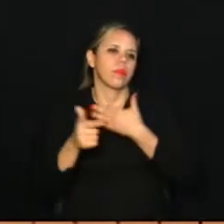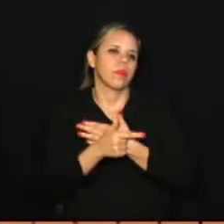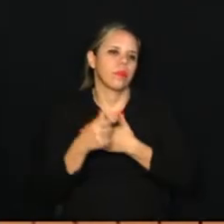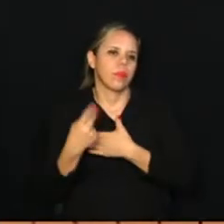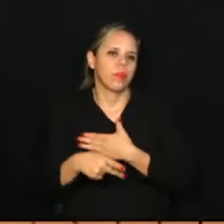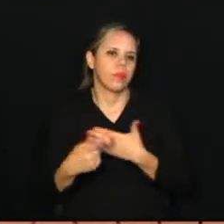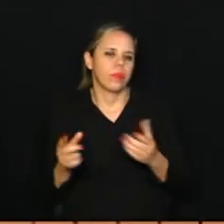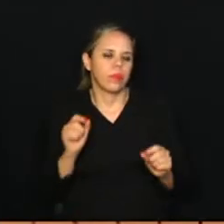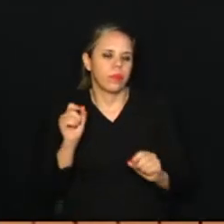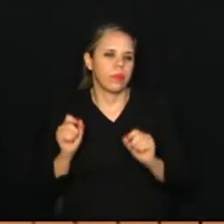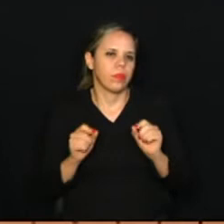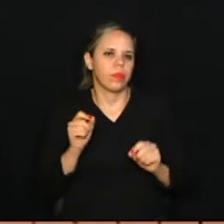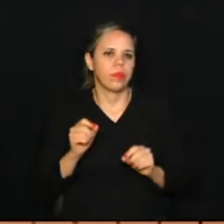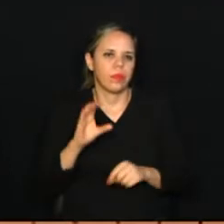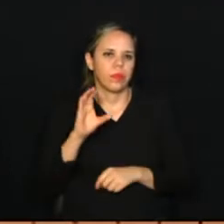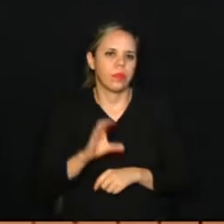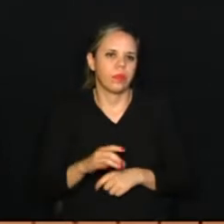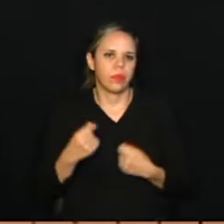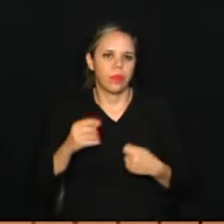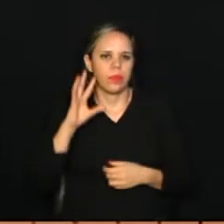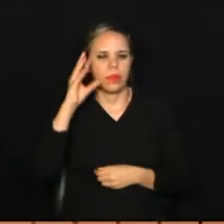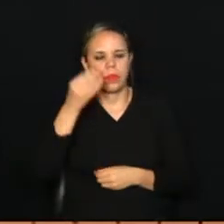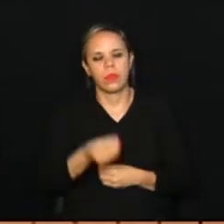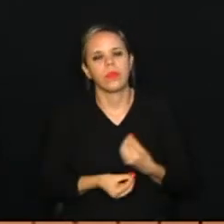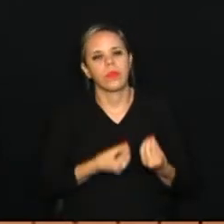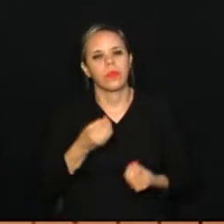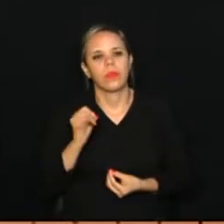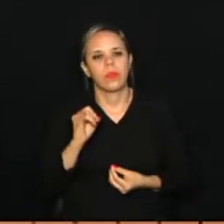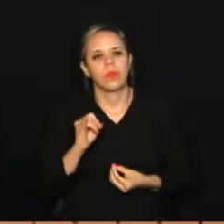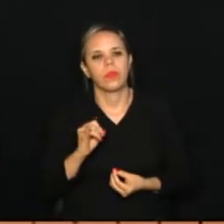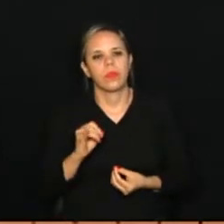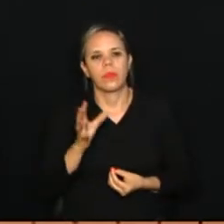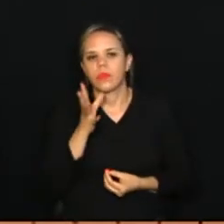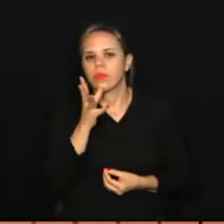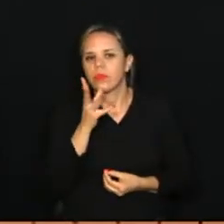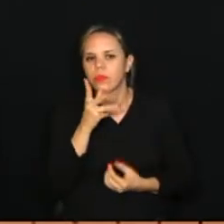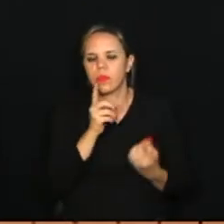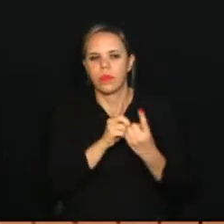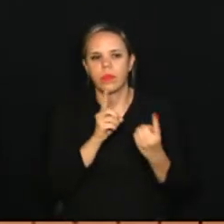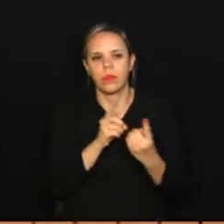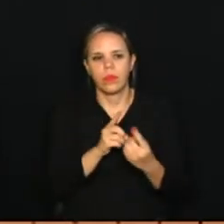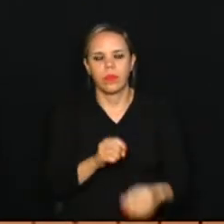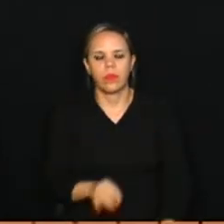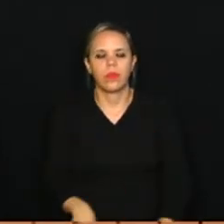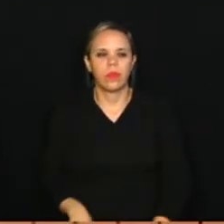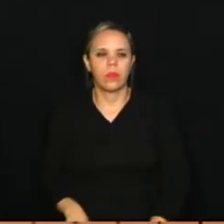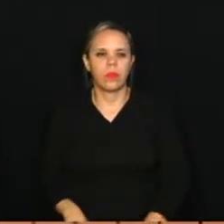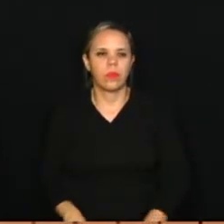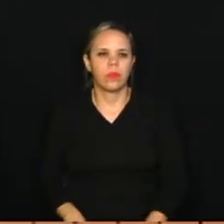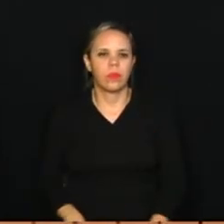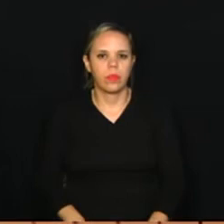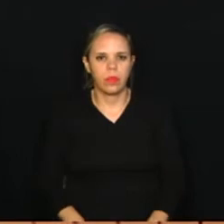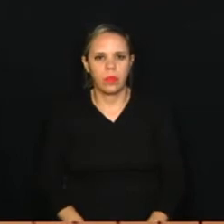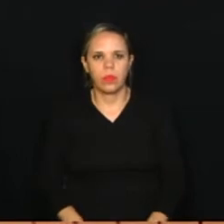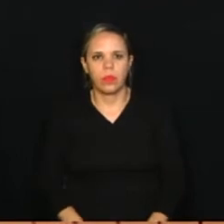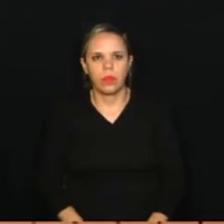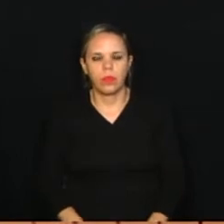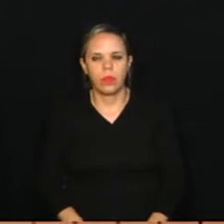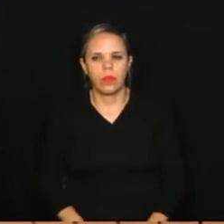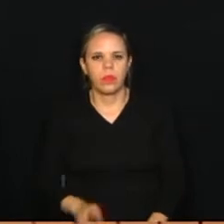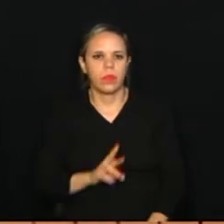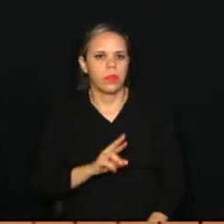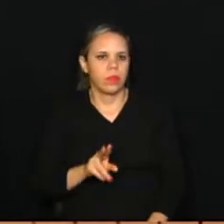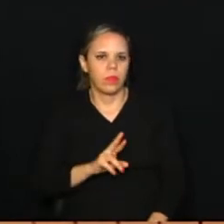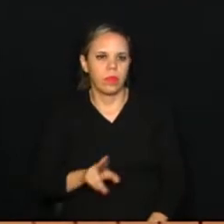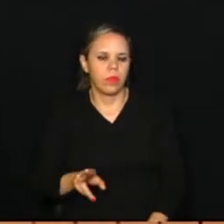O que o cidadão precisa entender é que se a demora do serviço, se a demora no atendimento à demanda, não é